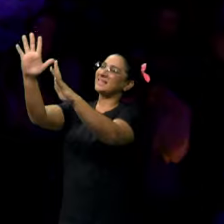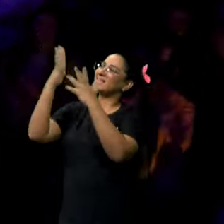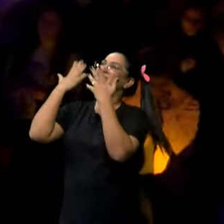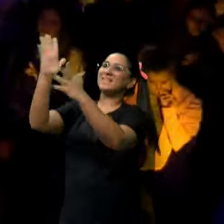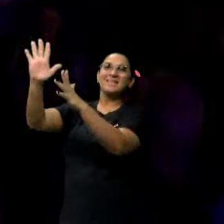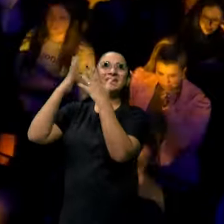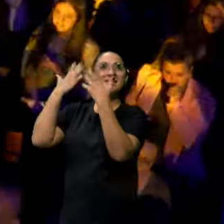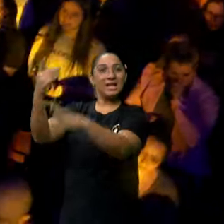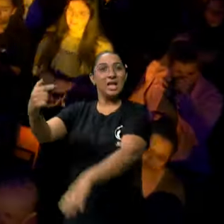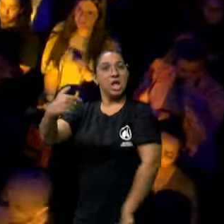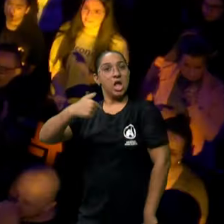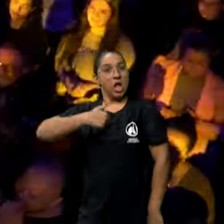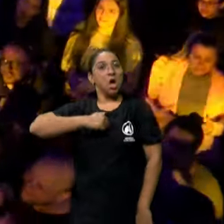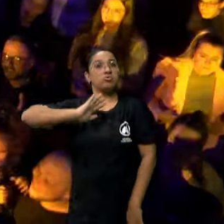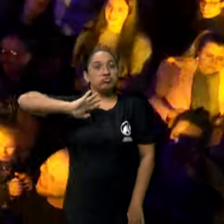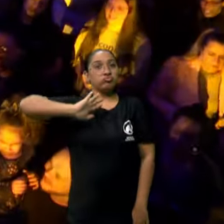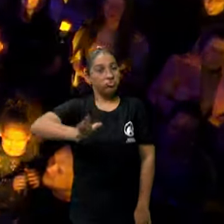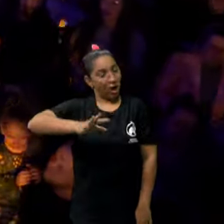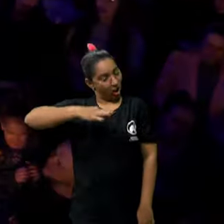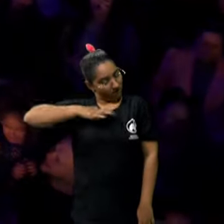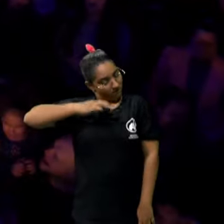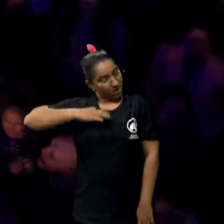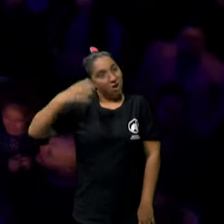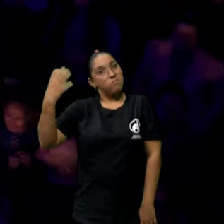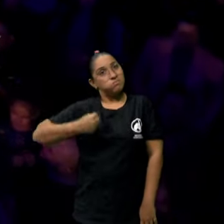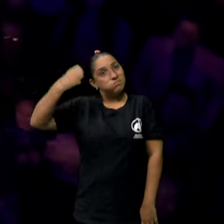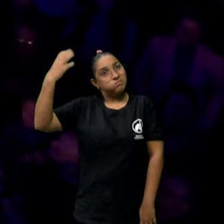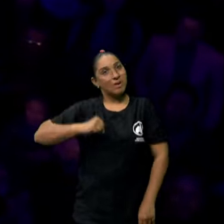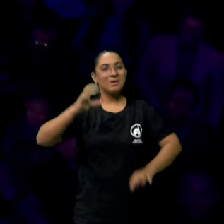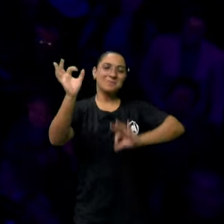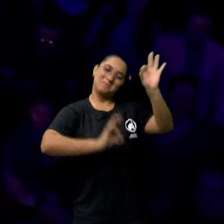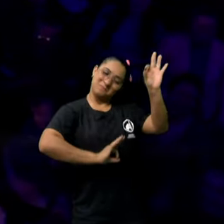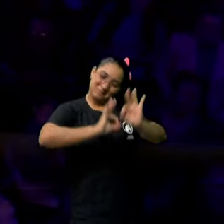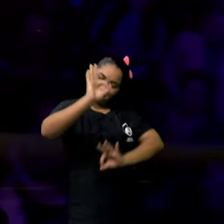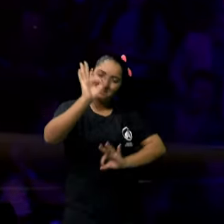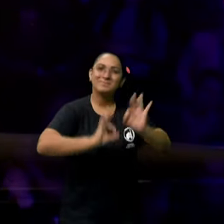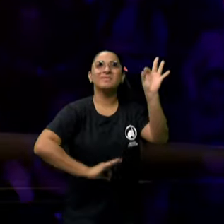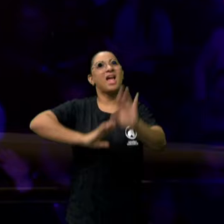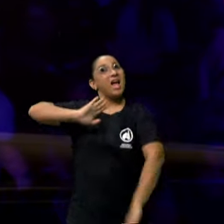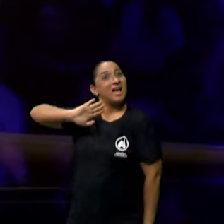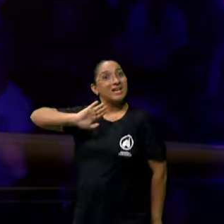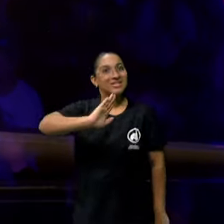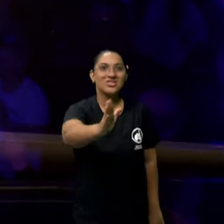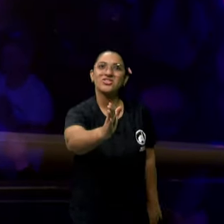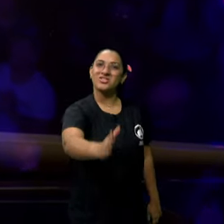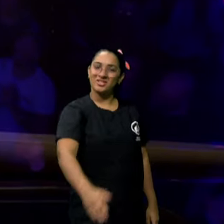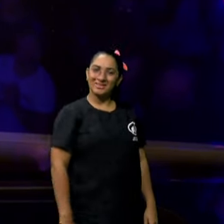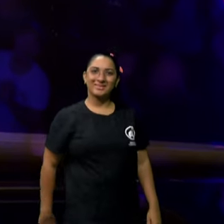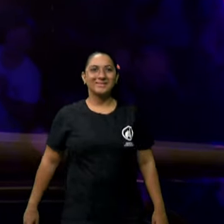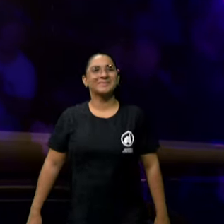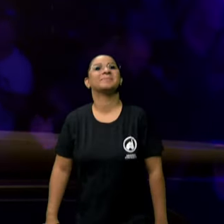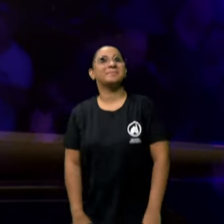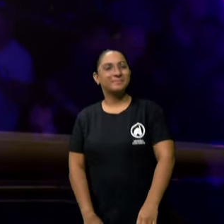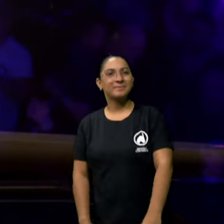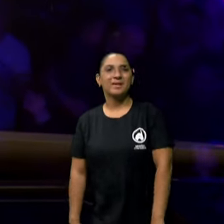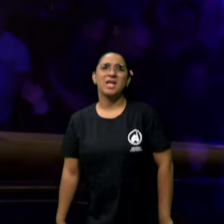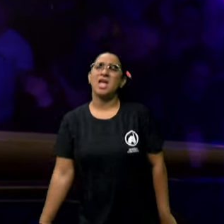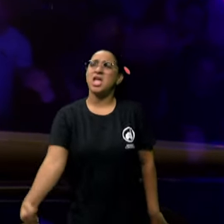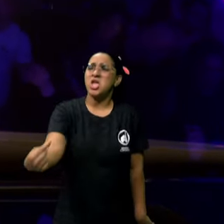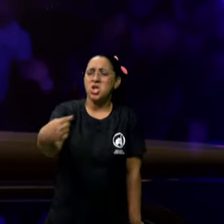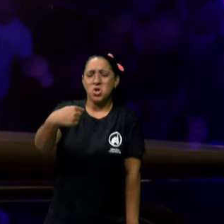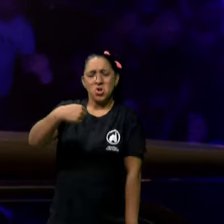Eu já coloquei as minhas vestes brancas